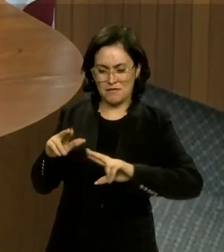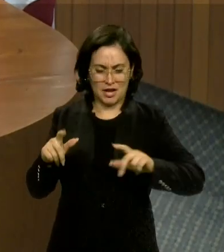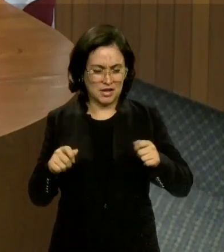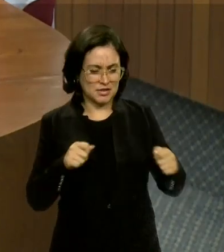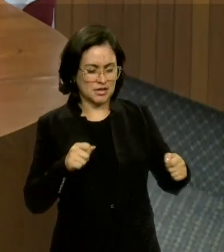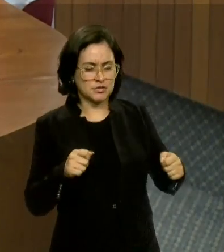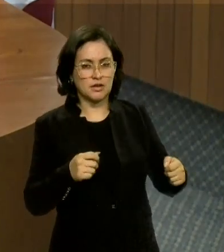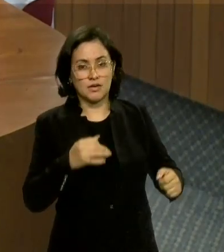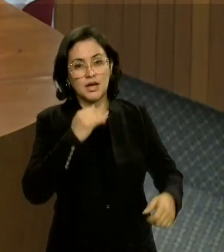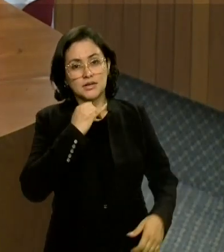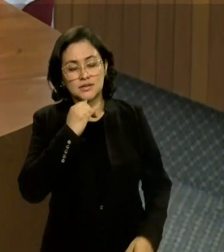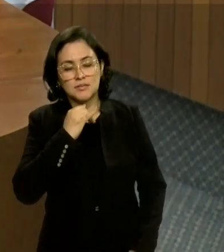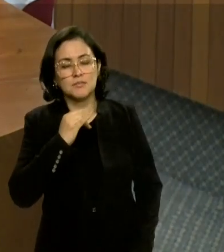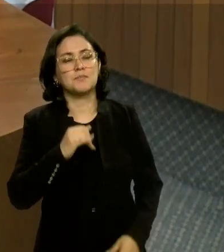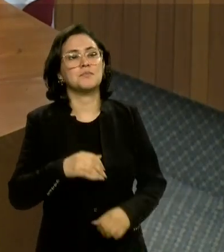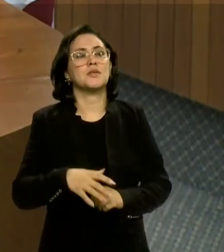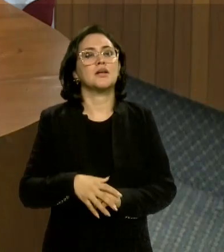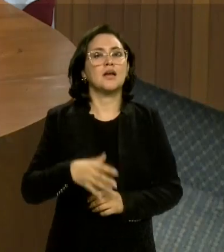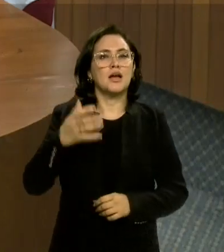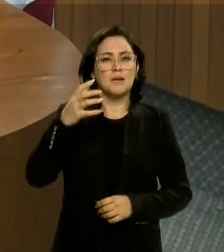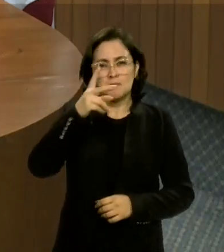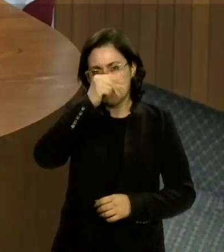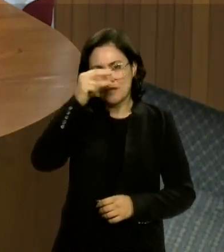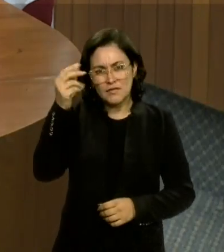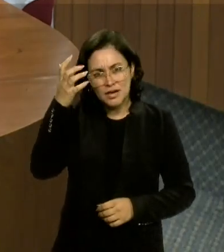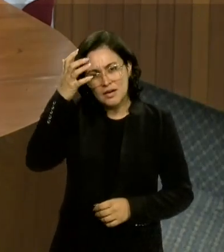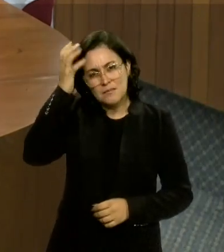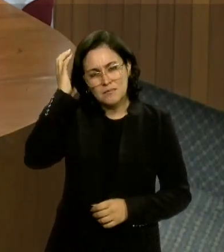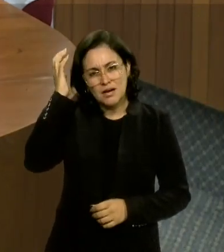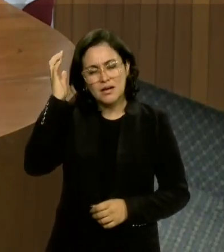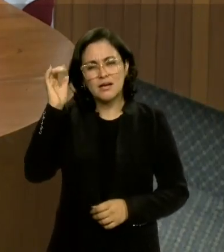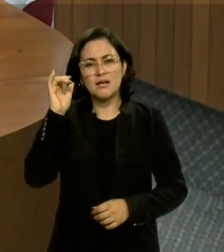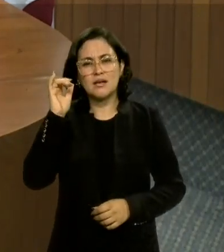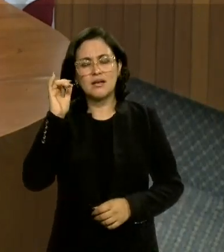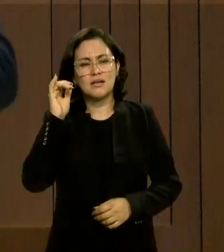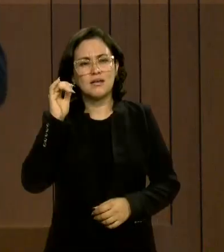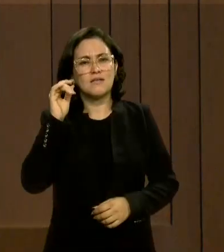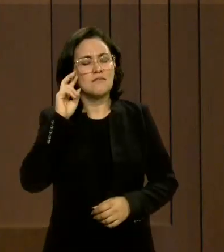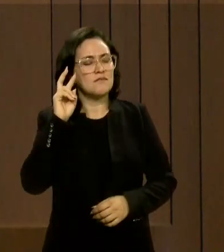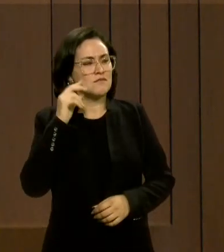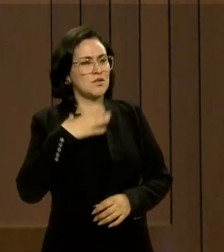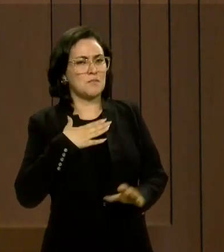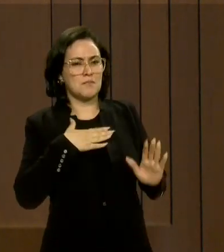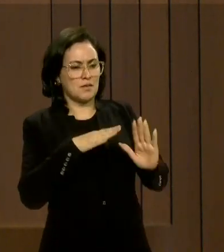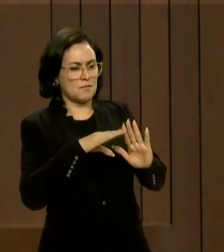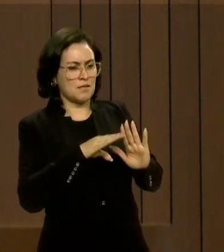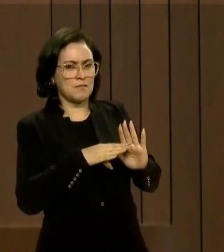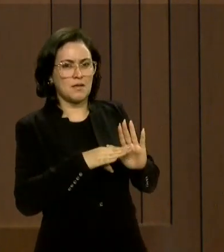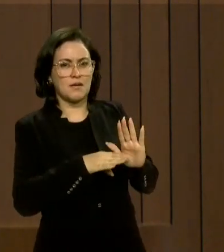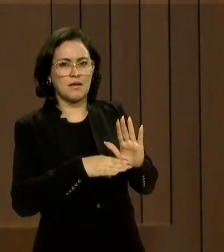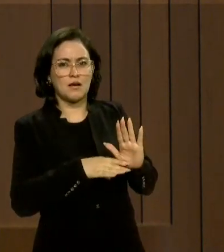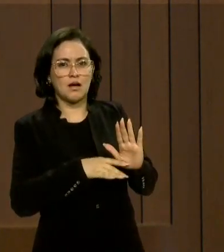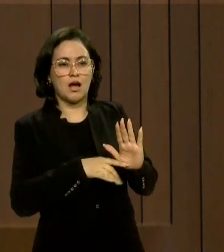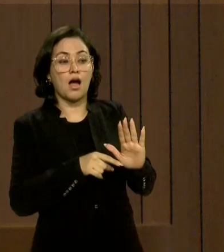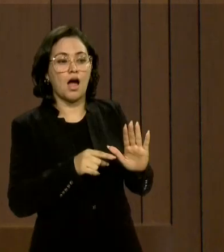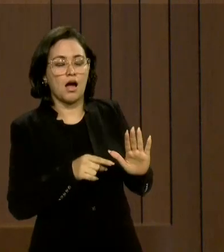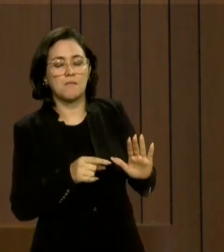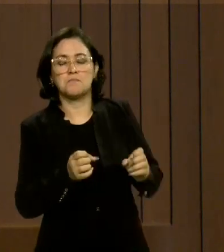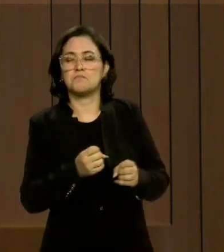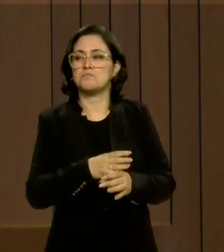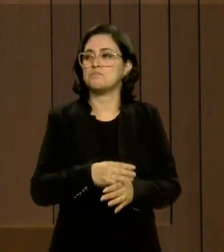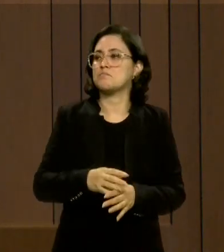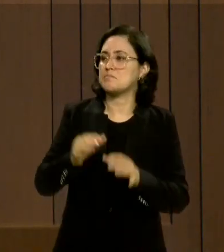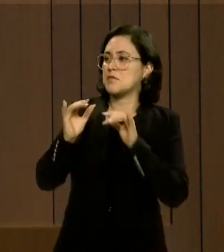soldado Leite, o prefeito Braide, disse que vai, depois que viu o meu plano de governo, disse que vai fazer inspeção de